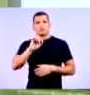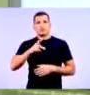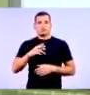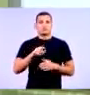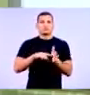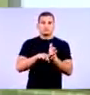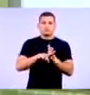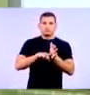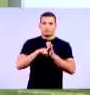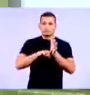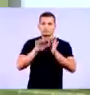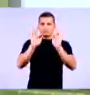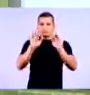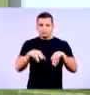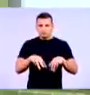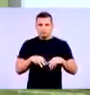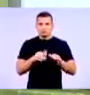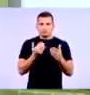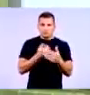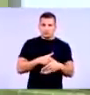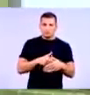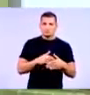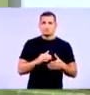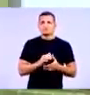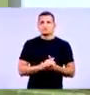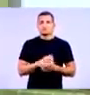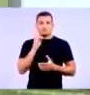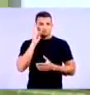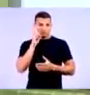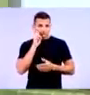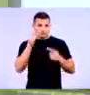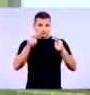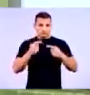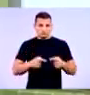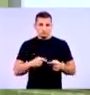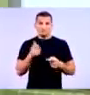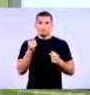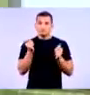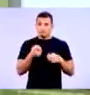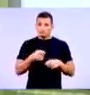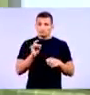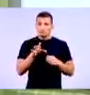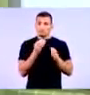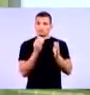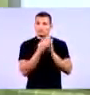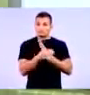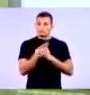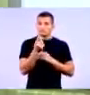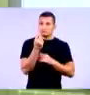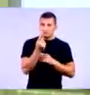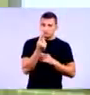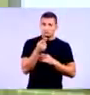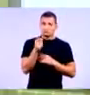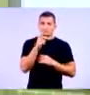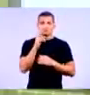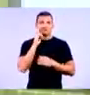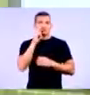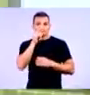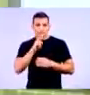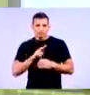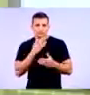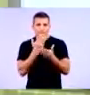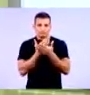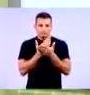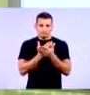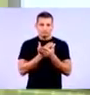o questionário permite apenas uma tentativa. Então, você acessa, você verifica, estuda o material e depois você